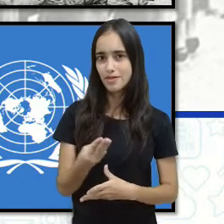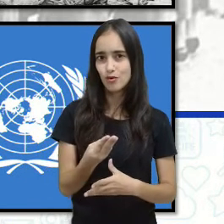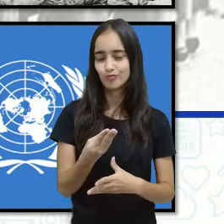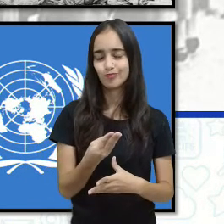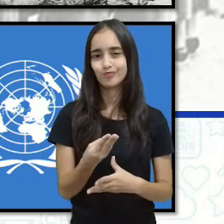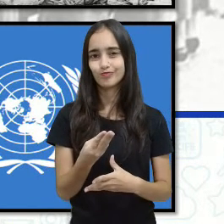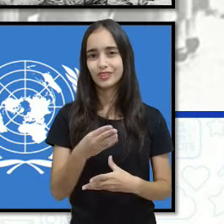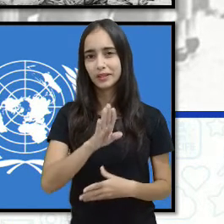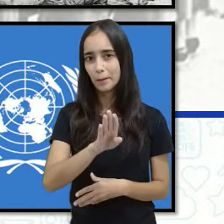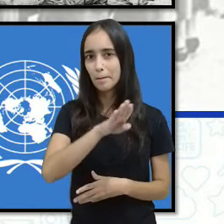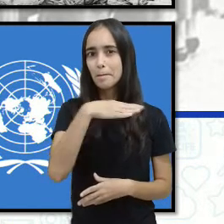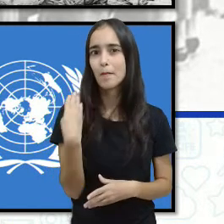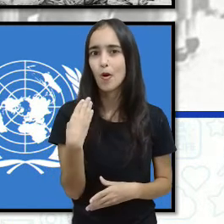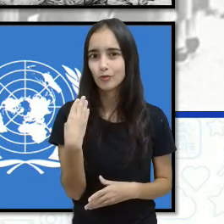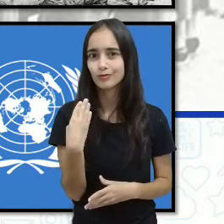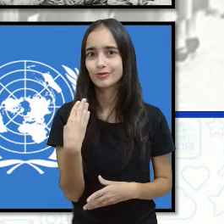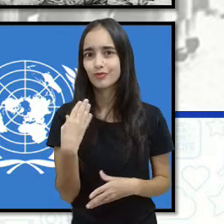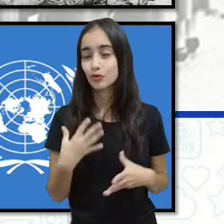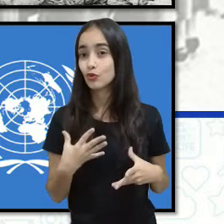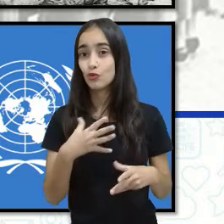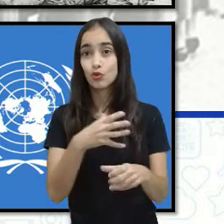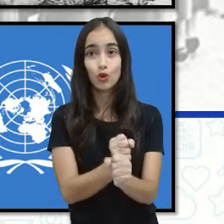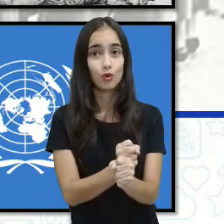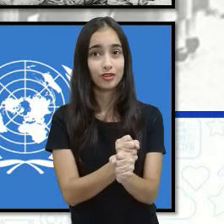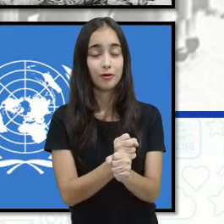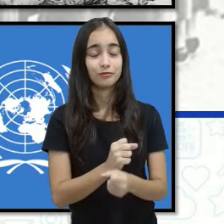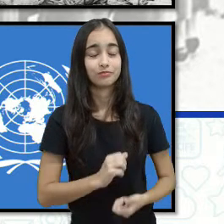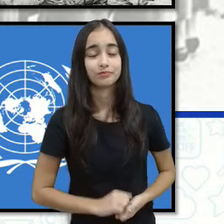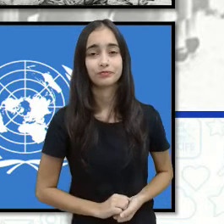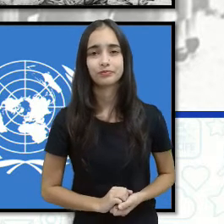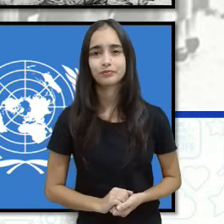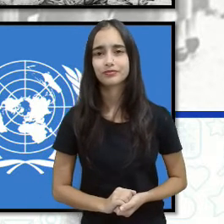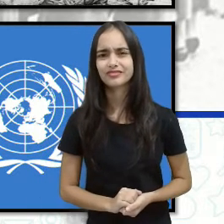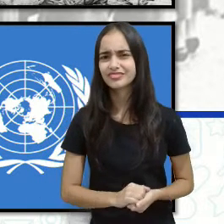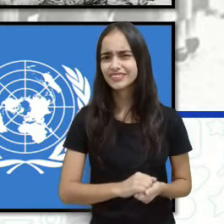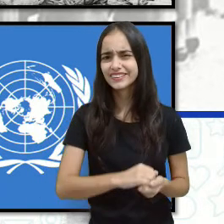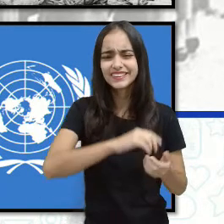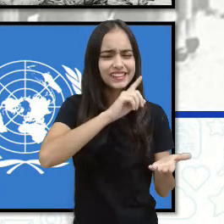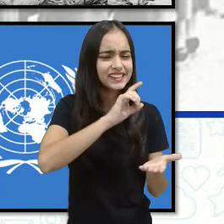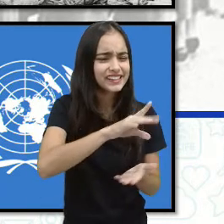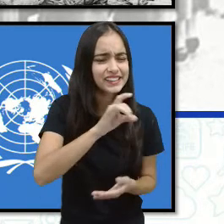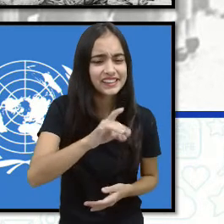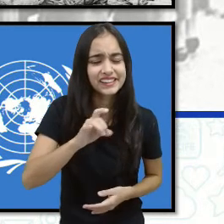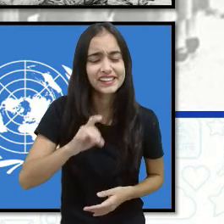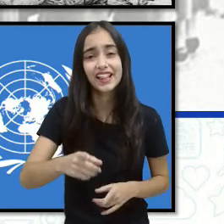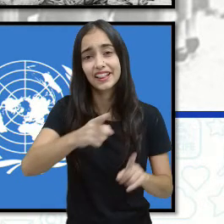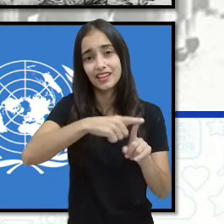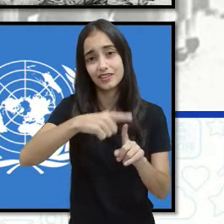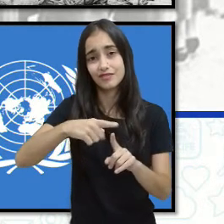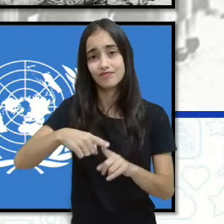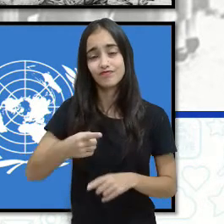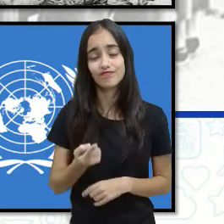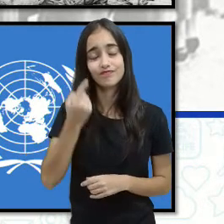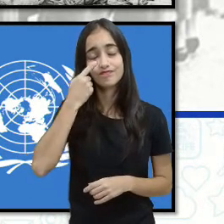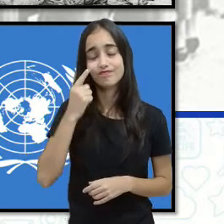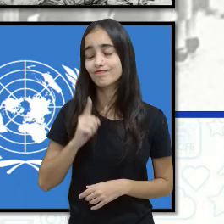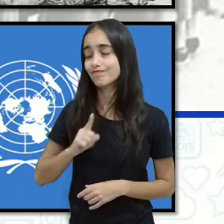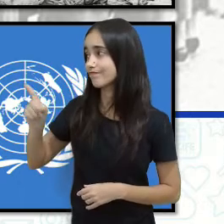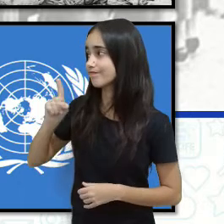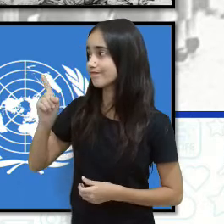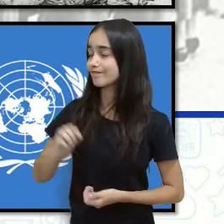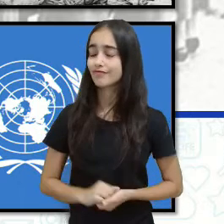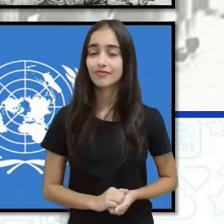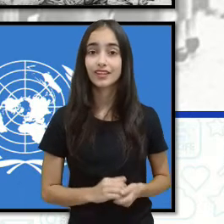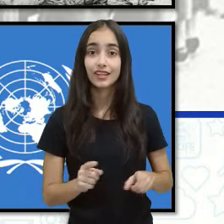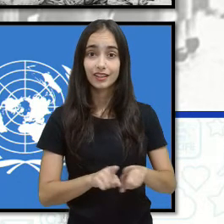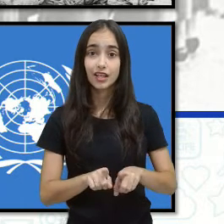União Soviética, 6 milhões de poloneses, 5 milhões de alemães, 1,5 milhão de japoneses, né? O Holocausto, né, como a